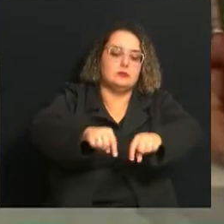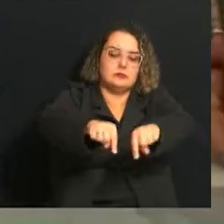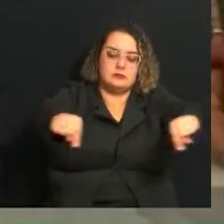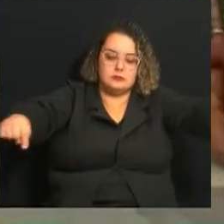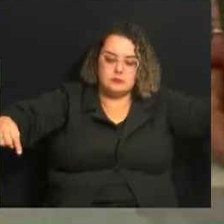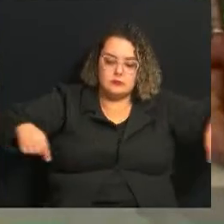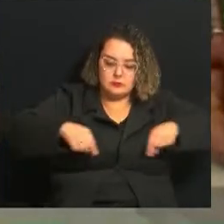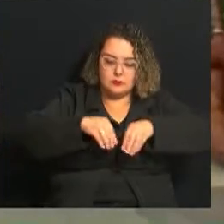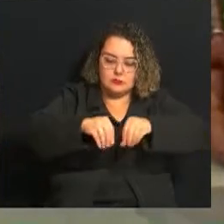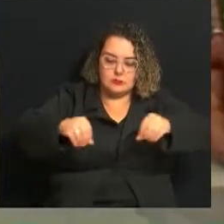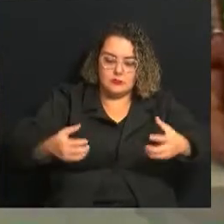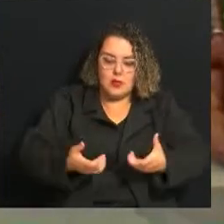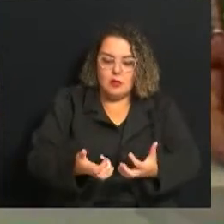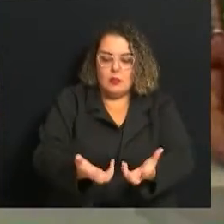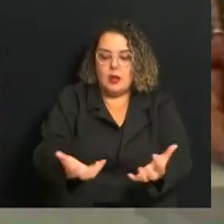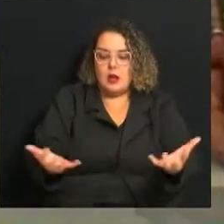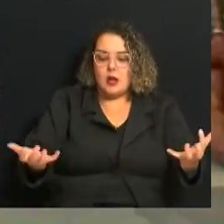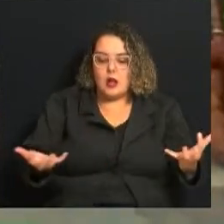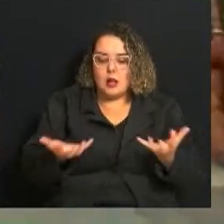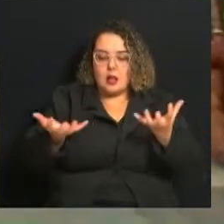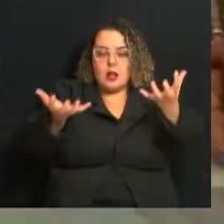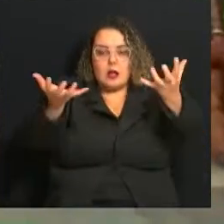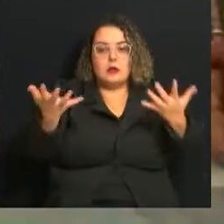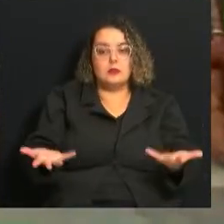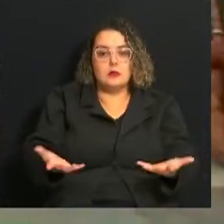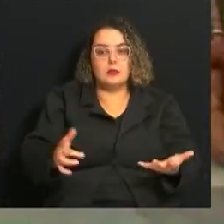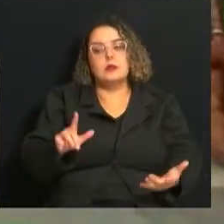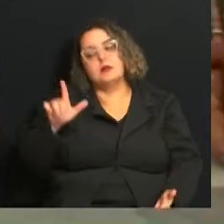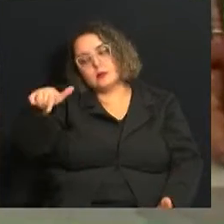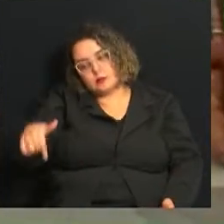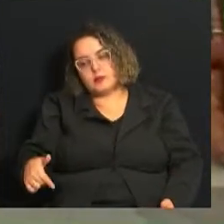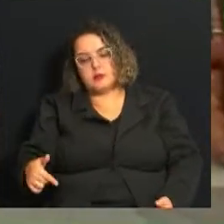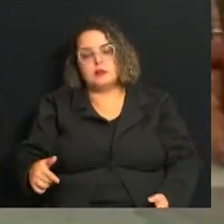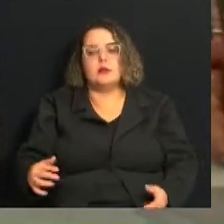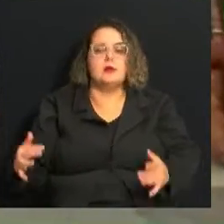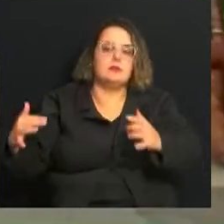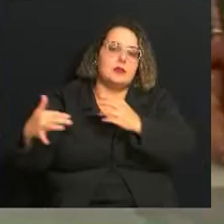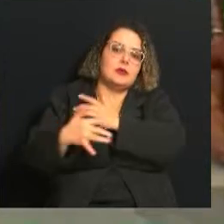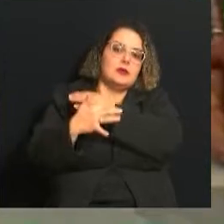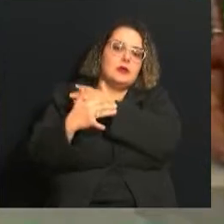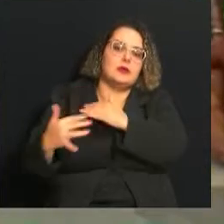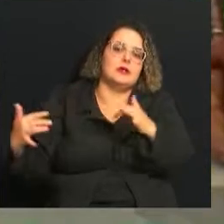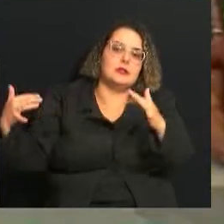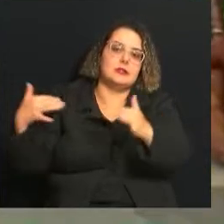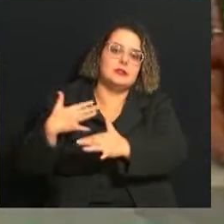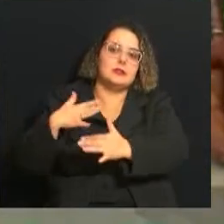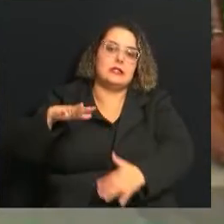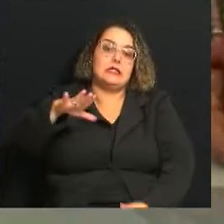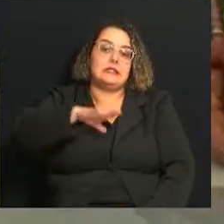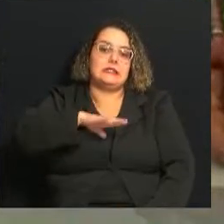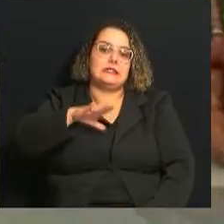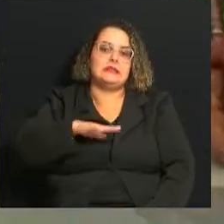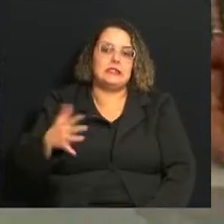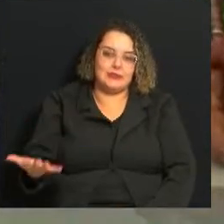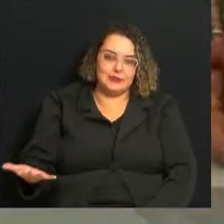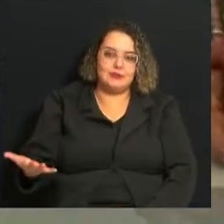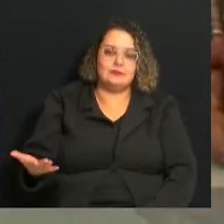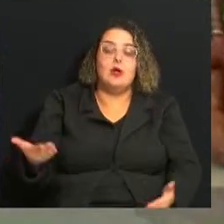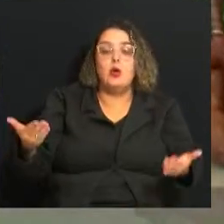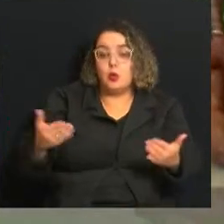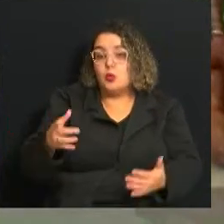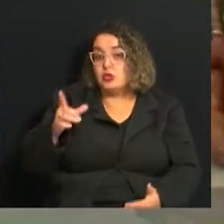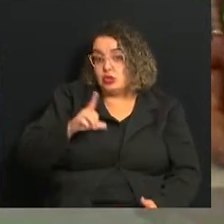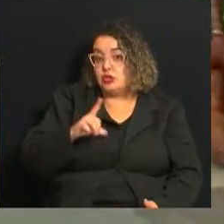para a cidade, né? Porque é lá que as pessoas produzem tudo mais, e nós temos hoje um bom abastecimento